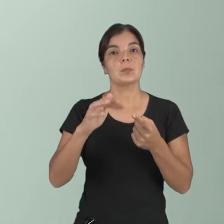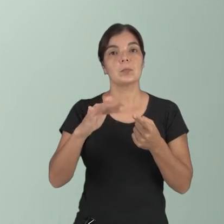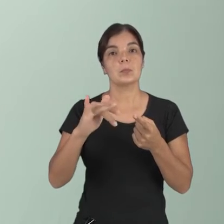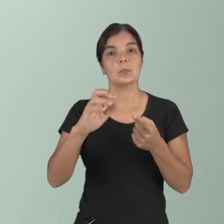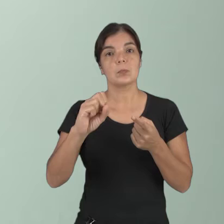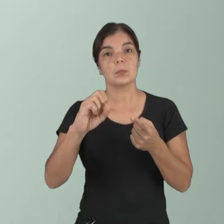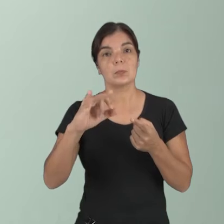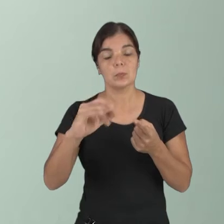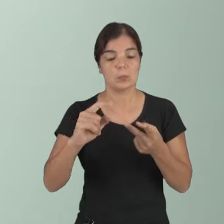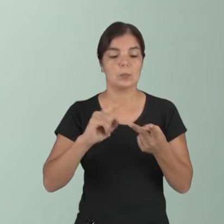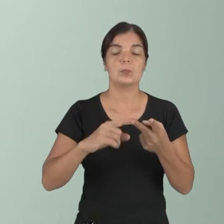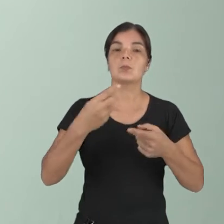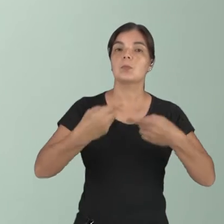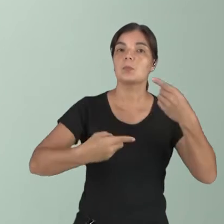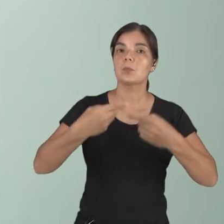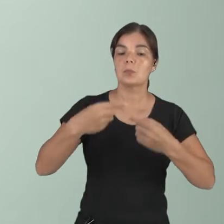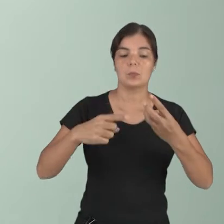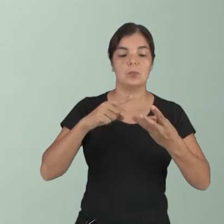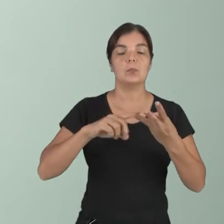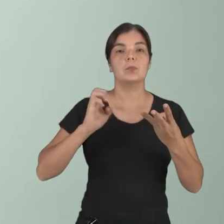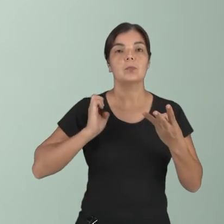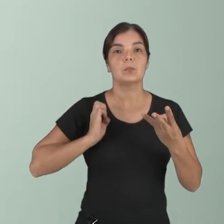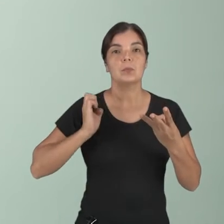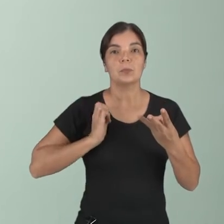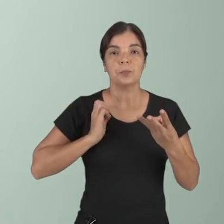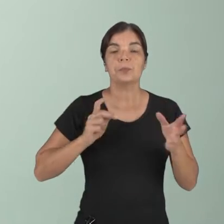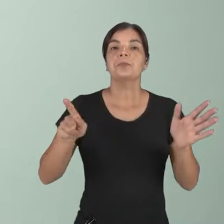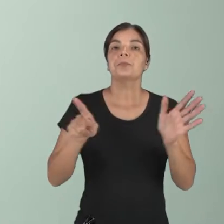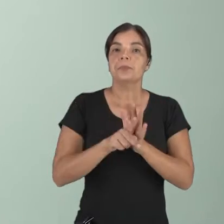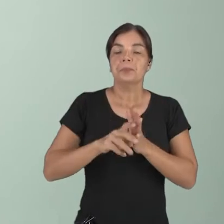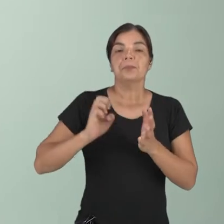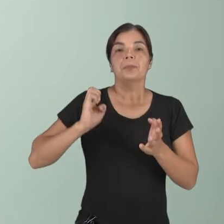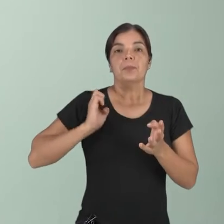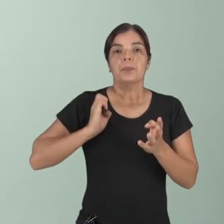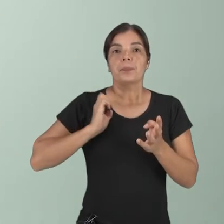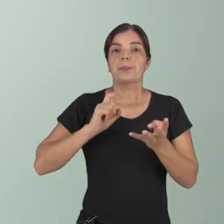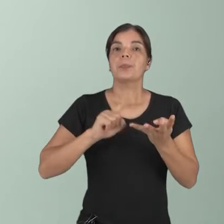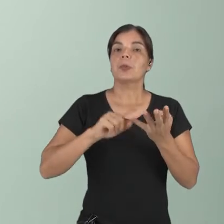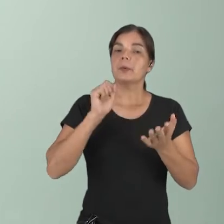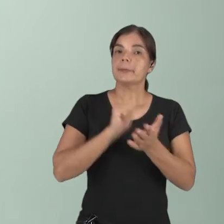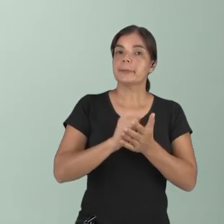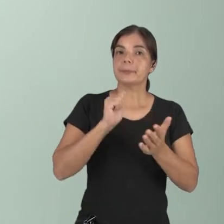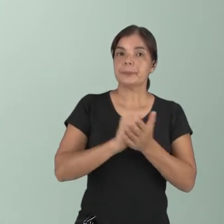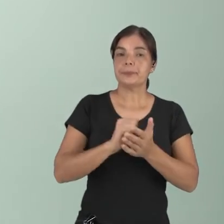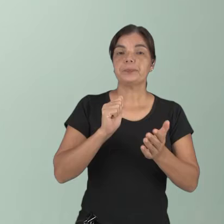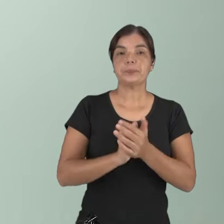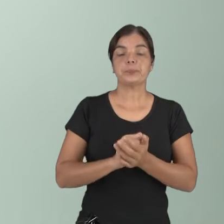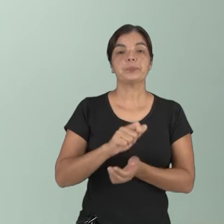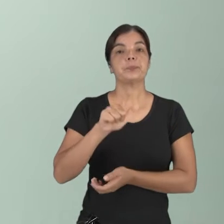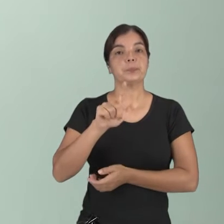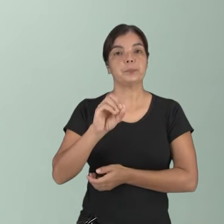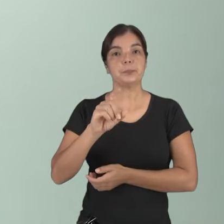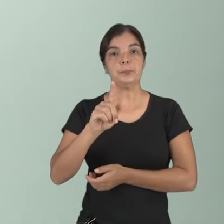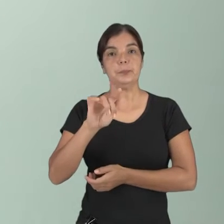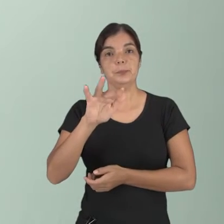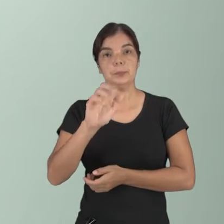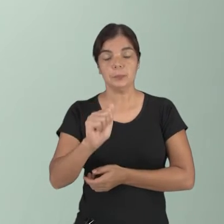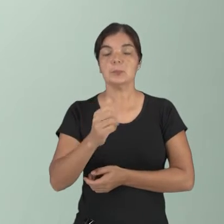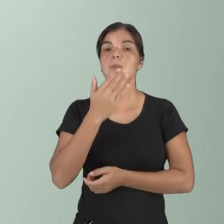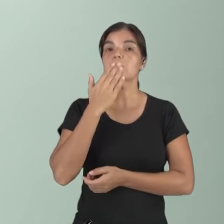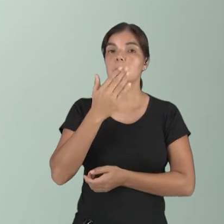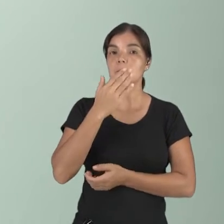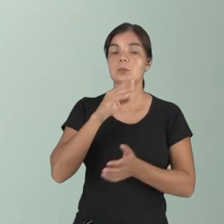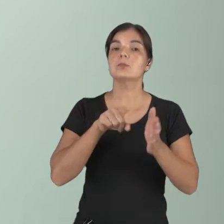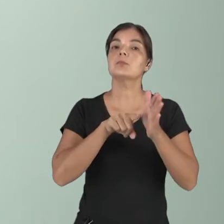escreveu obras sobre política, sobre ética, a própria Ética Nicômaco, ele escreveu obras sobre a lógica. A lógica é um tipo